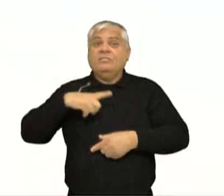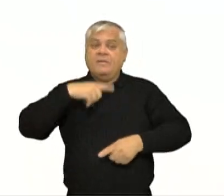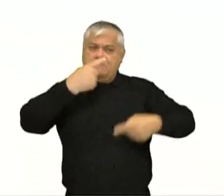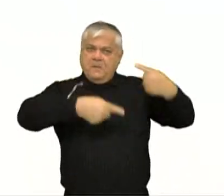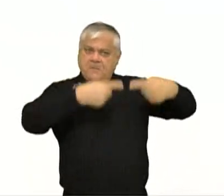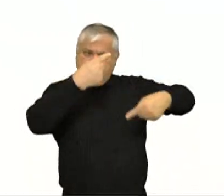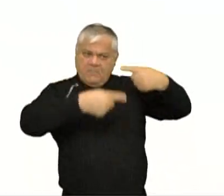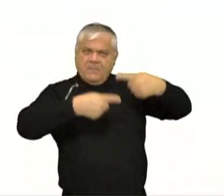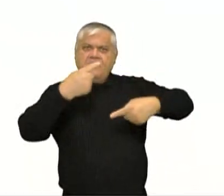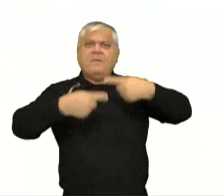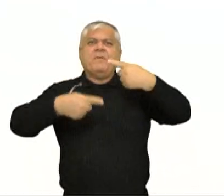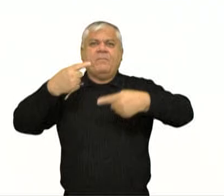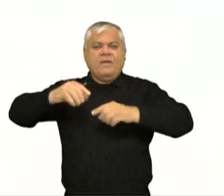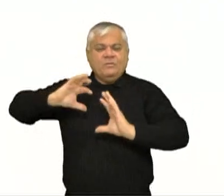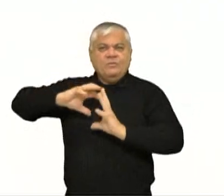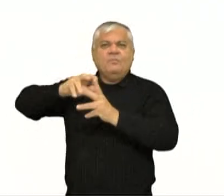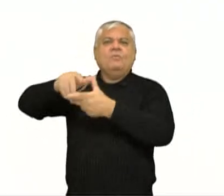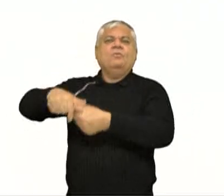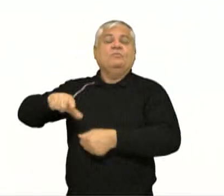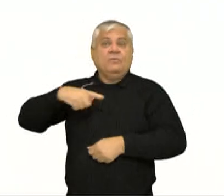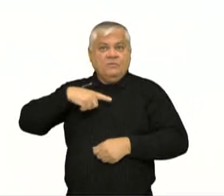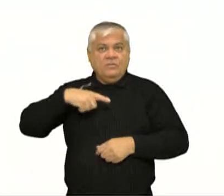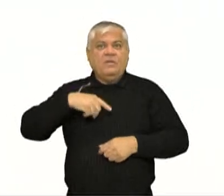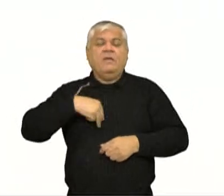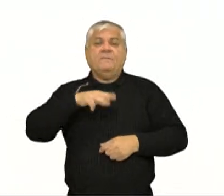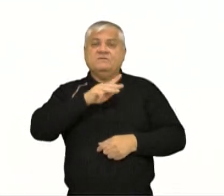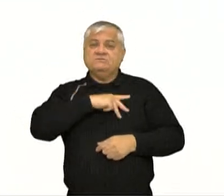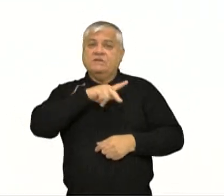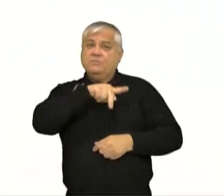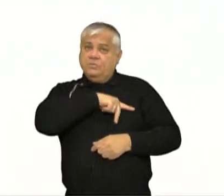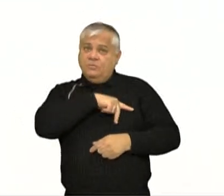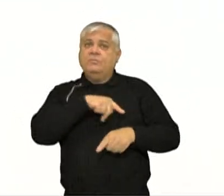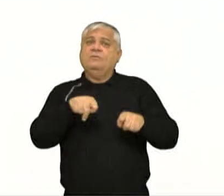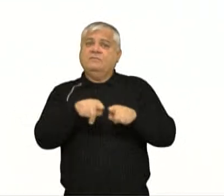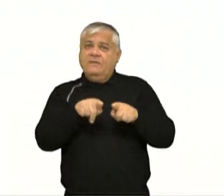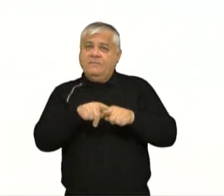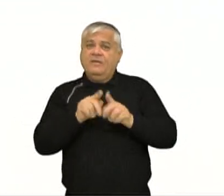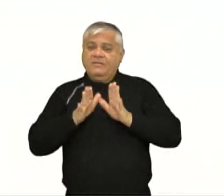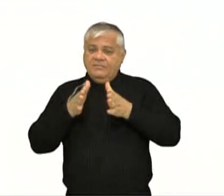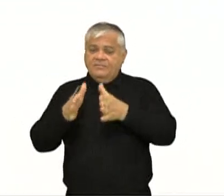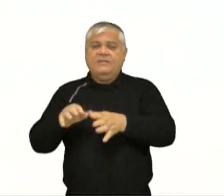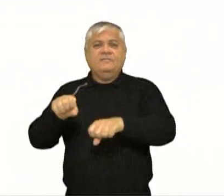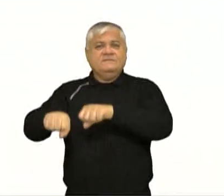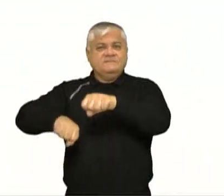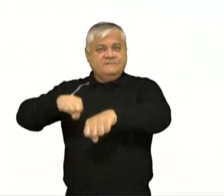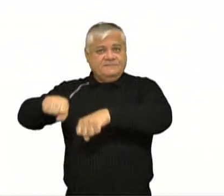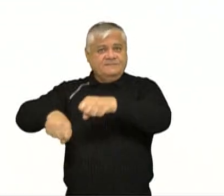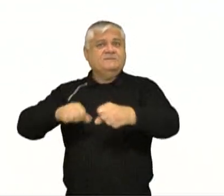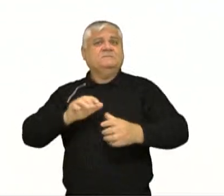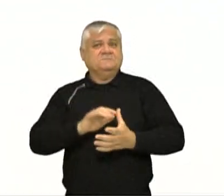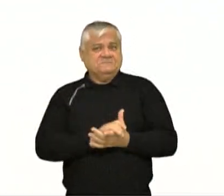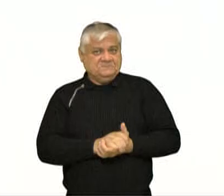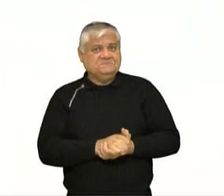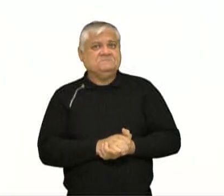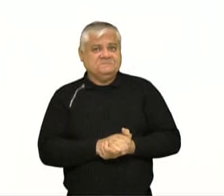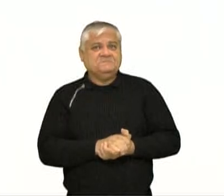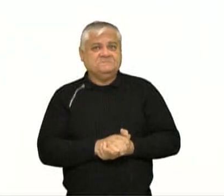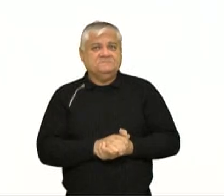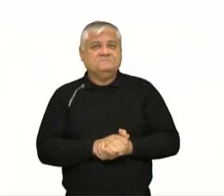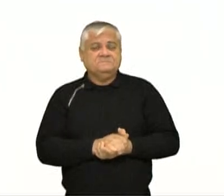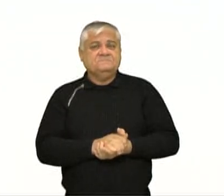mundo com o apoio de órgãos públicos e privados na indústria do ciclismo, tá? Então, ele se